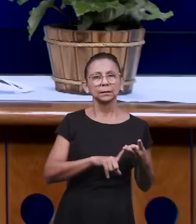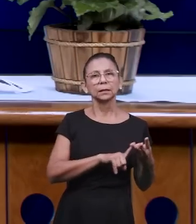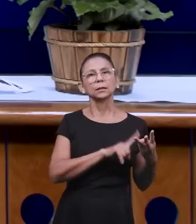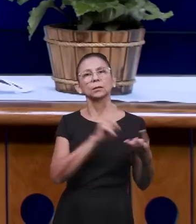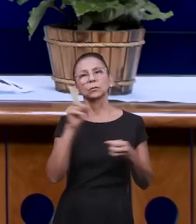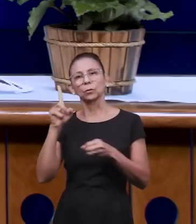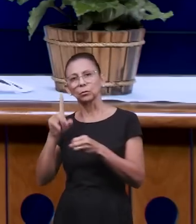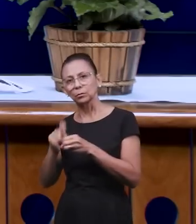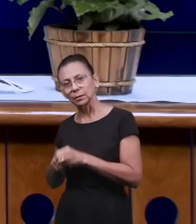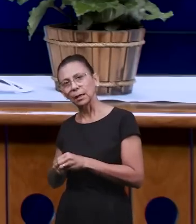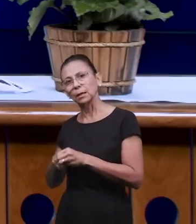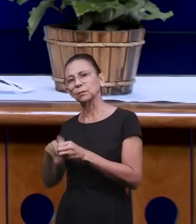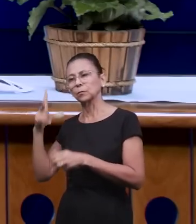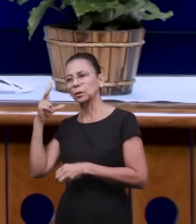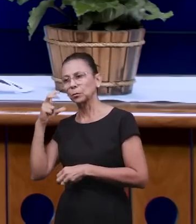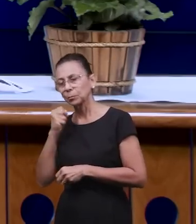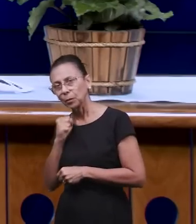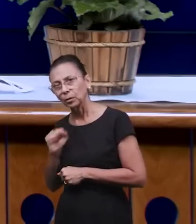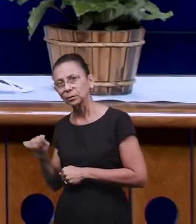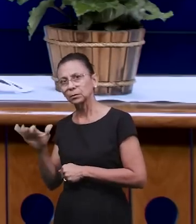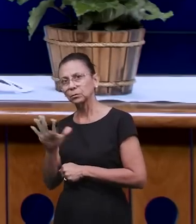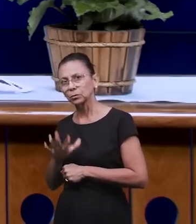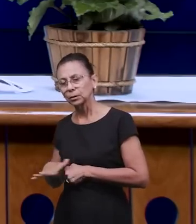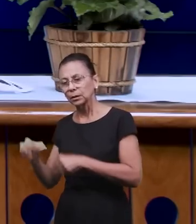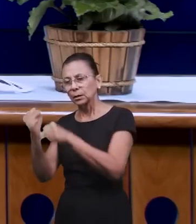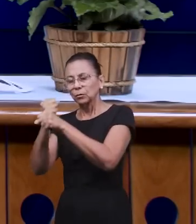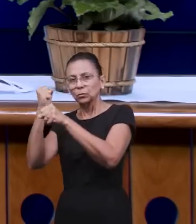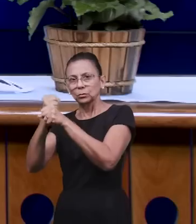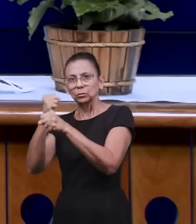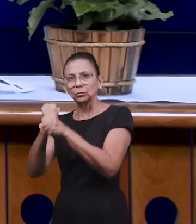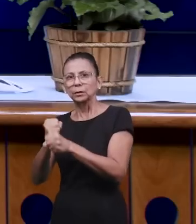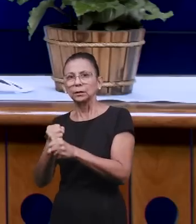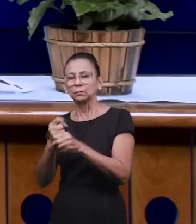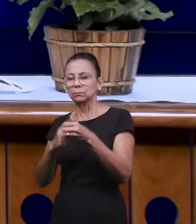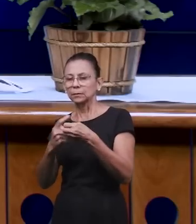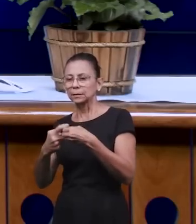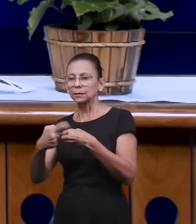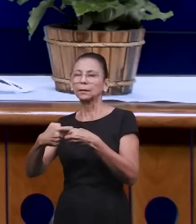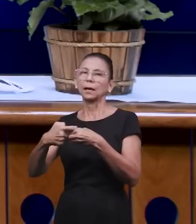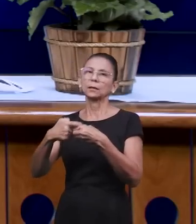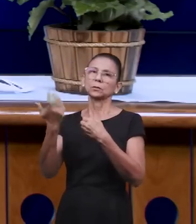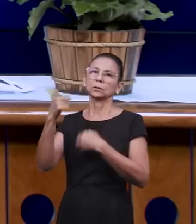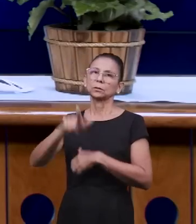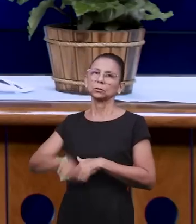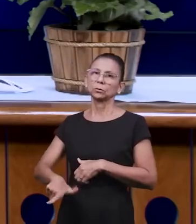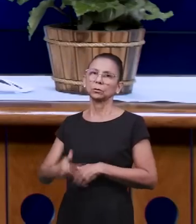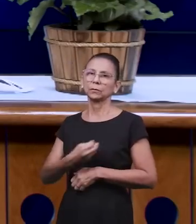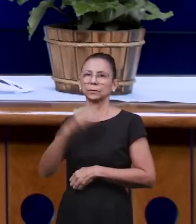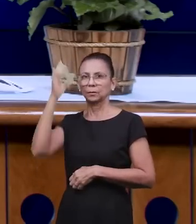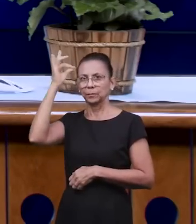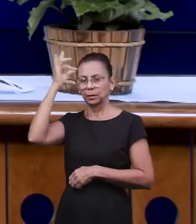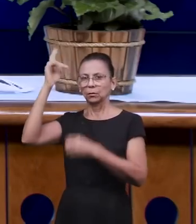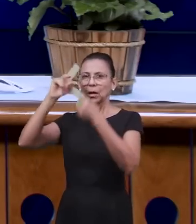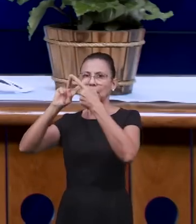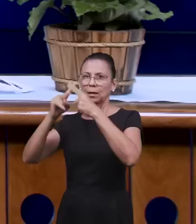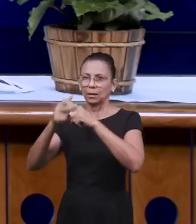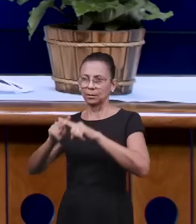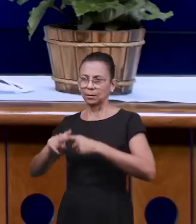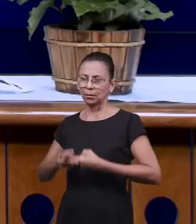volta. Nesse contexto da sua volta, ele proferiu a chamada parábola